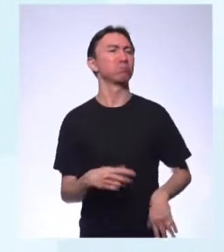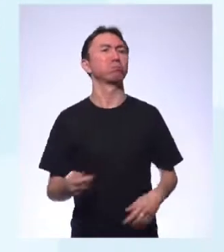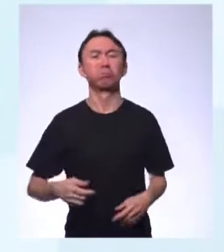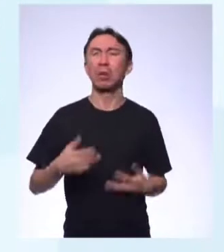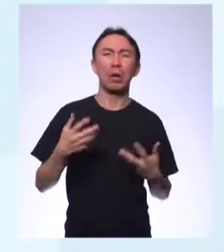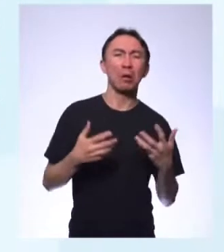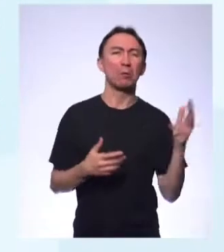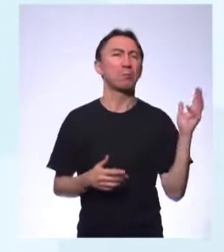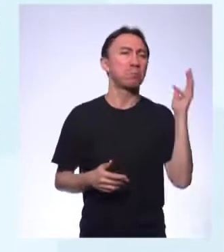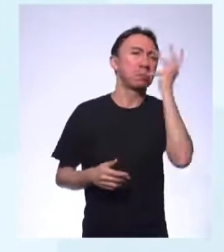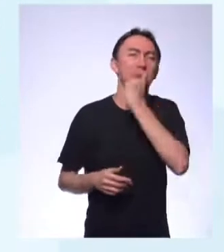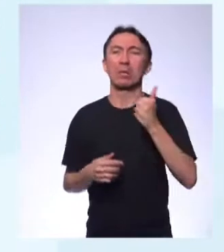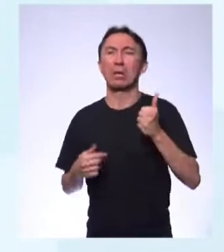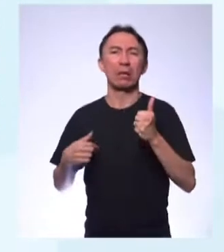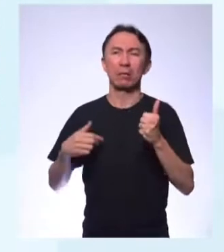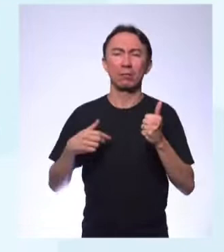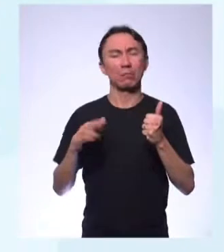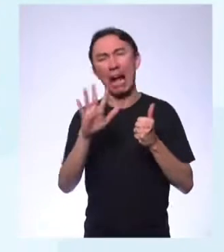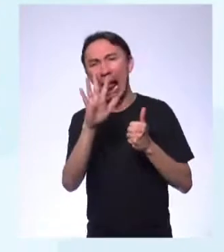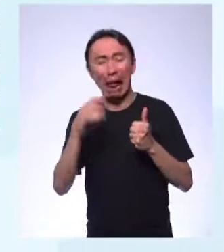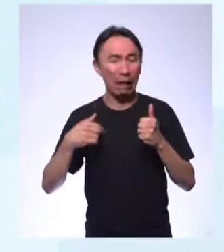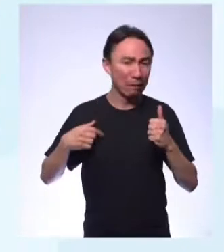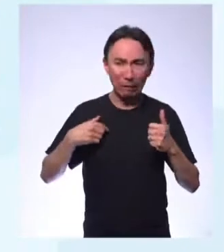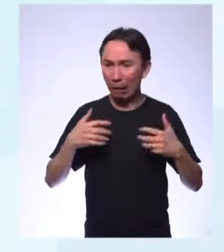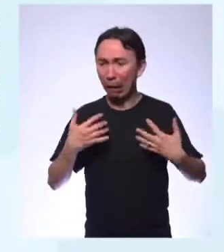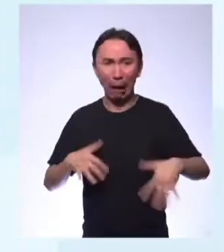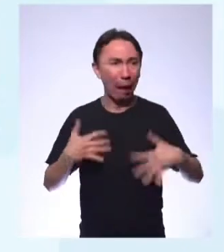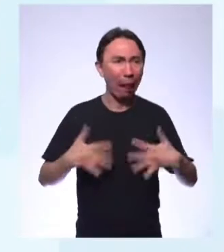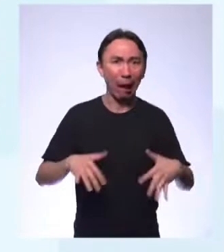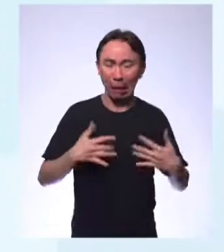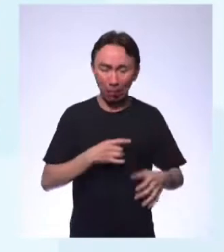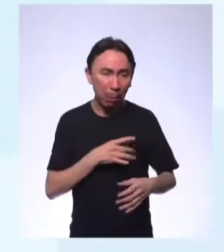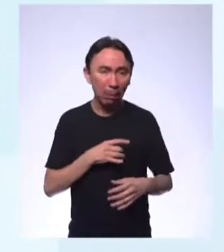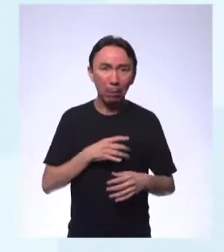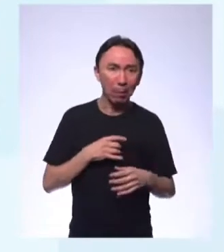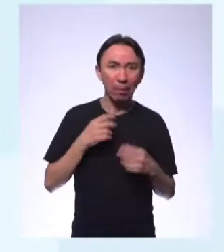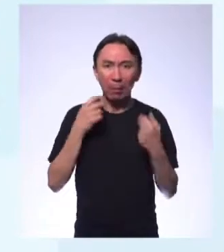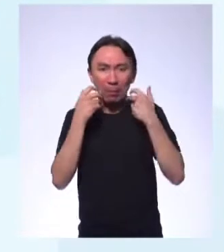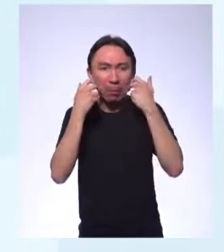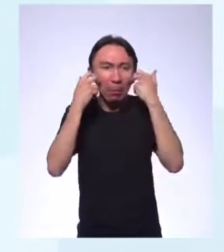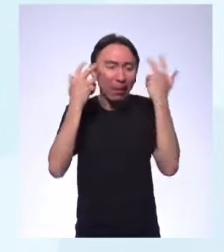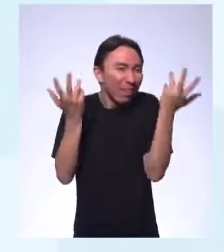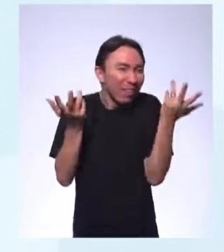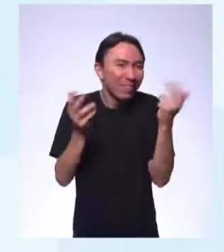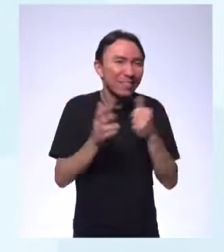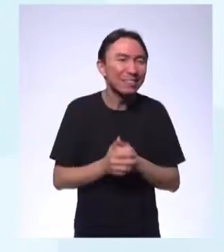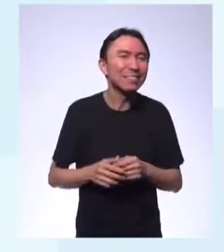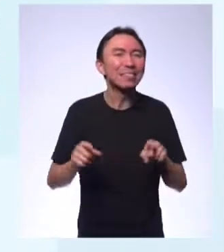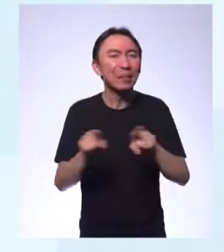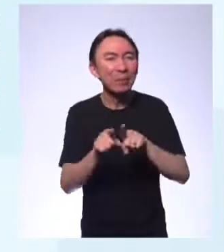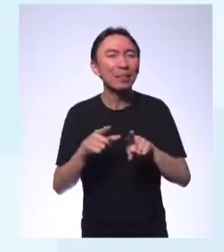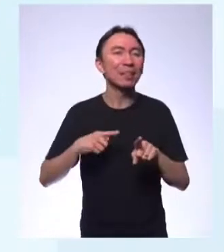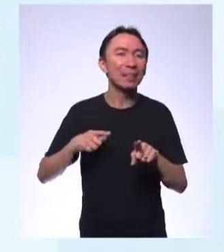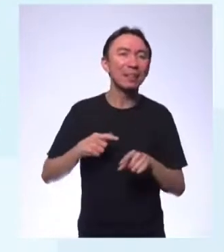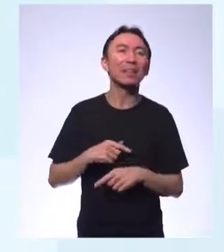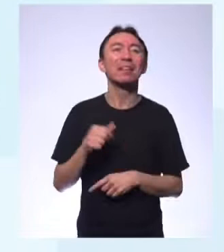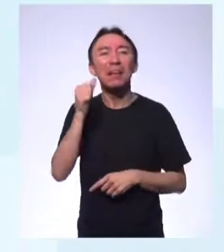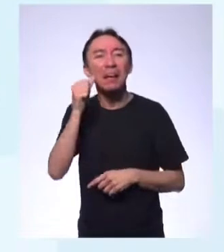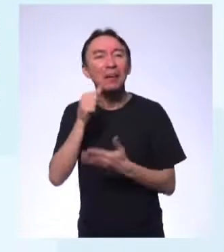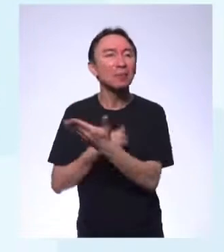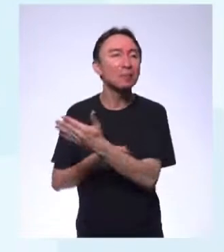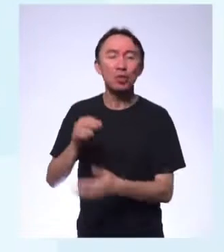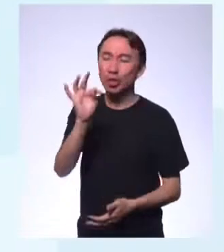mostra atrapalhado, formal, desajeitado e tímido. Além de Newt, destacam-se também Tina, Catherine